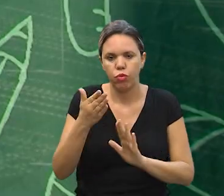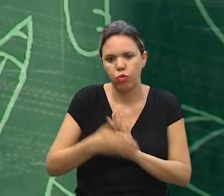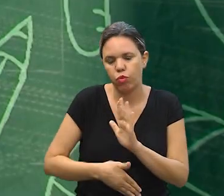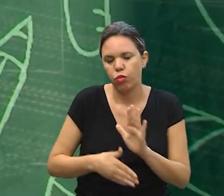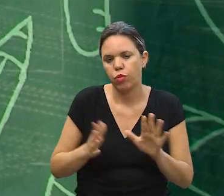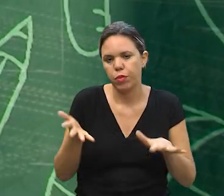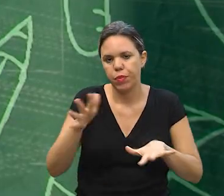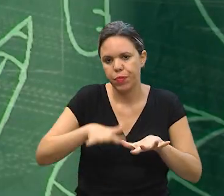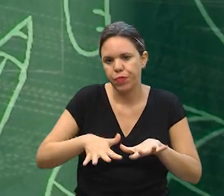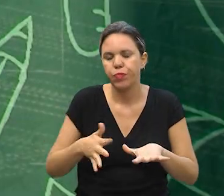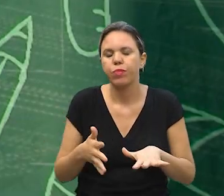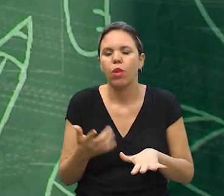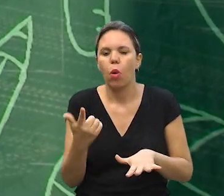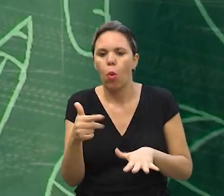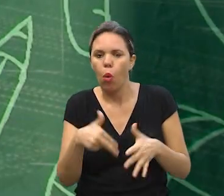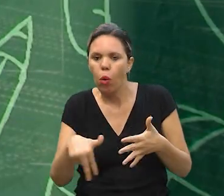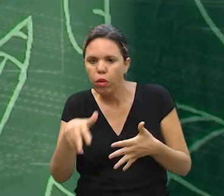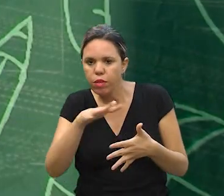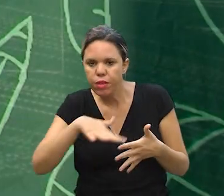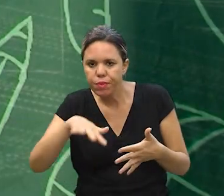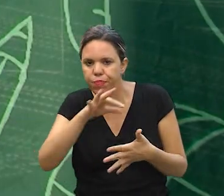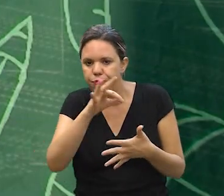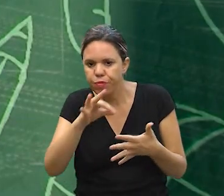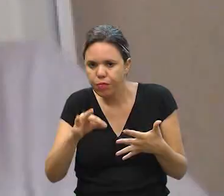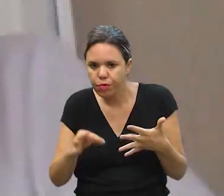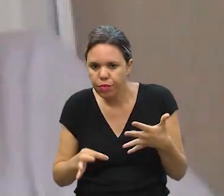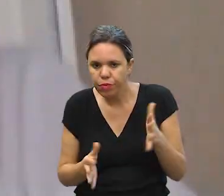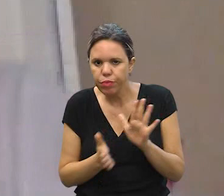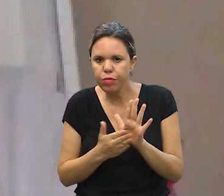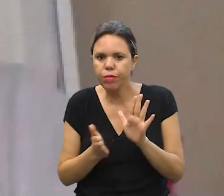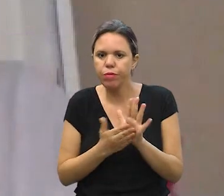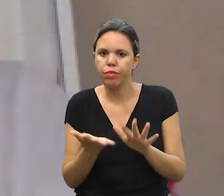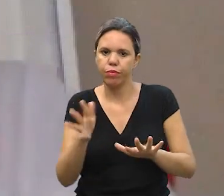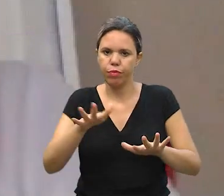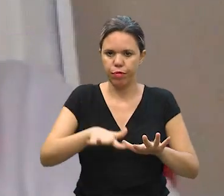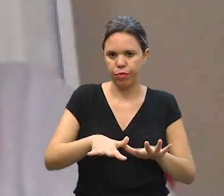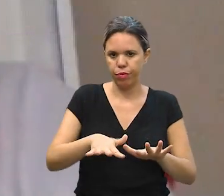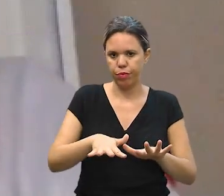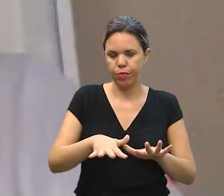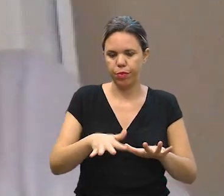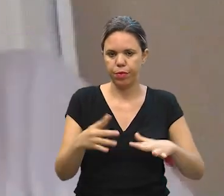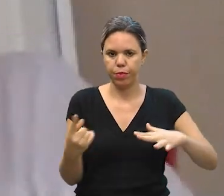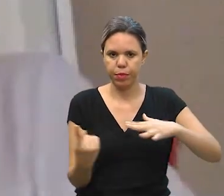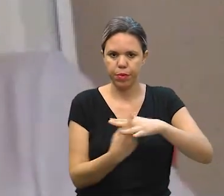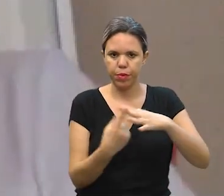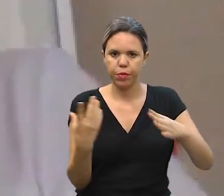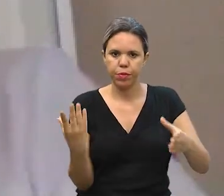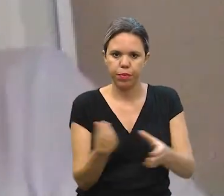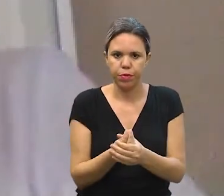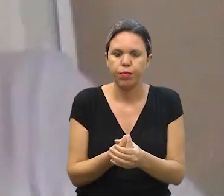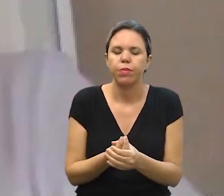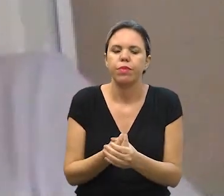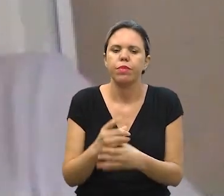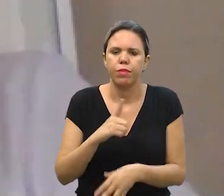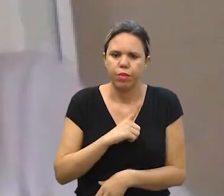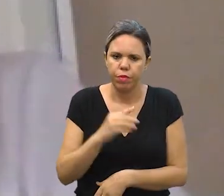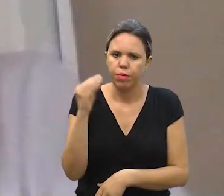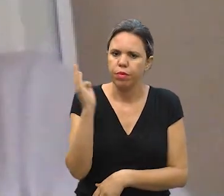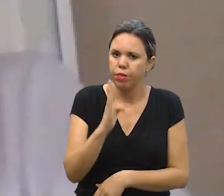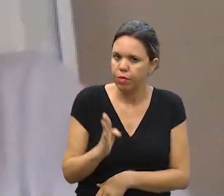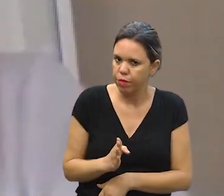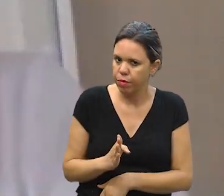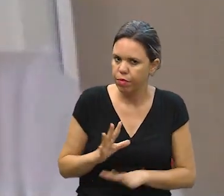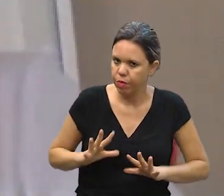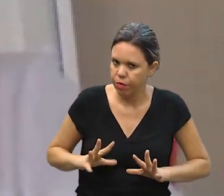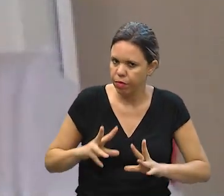e outros são ligados a propostas inclusivas que existem no Brasil,